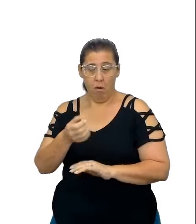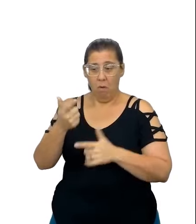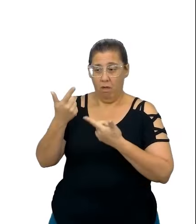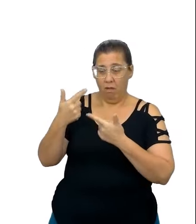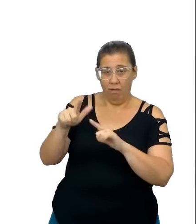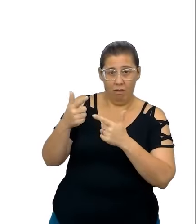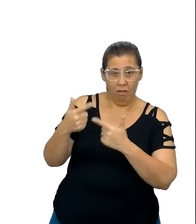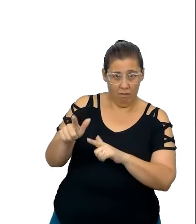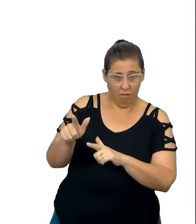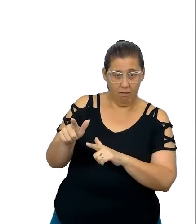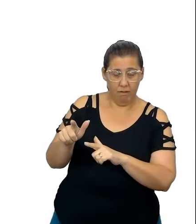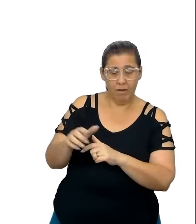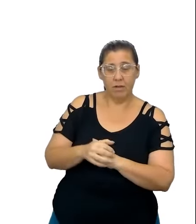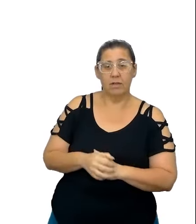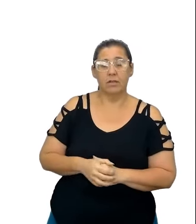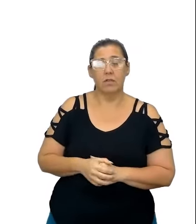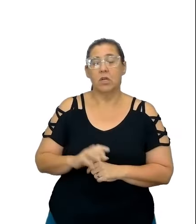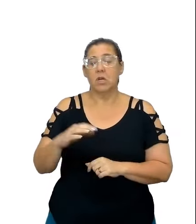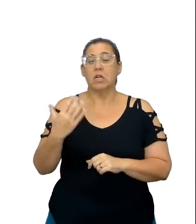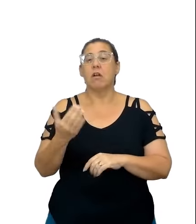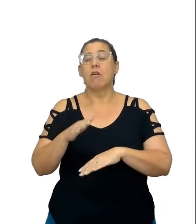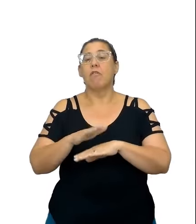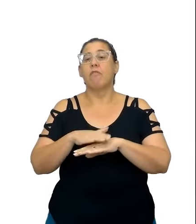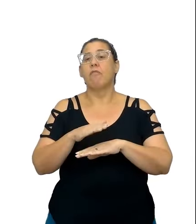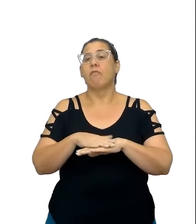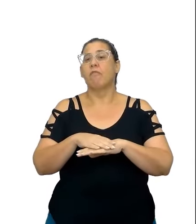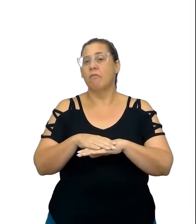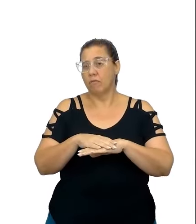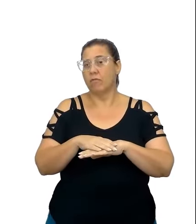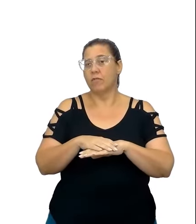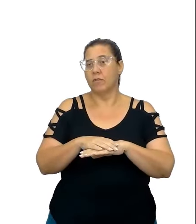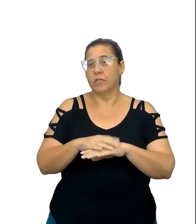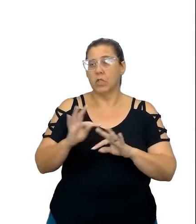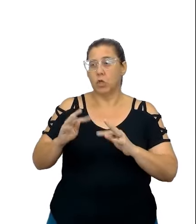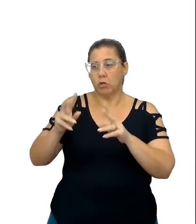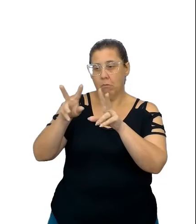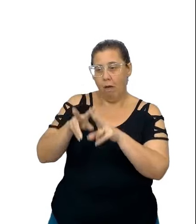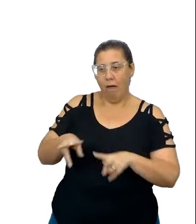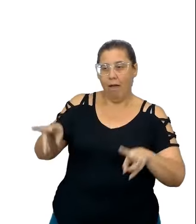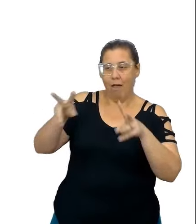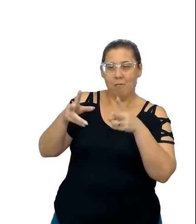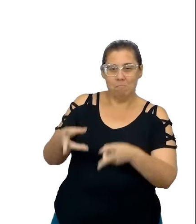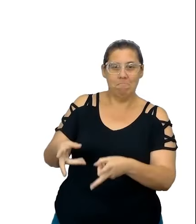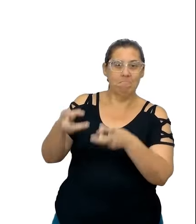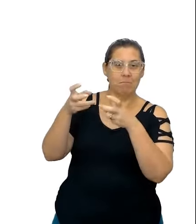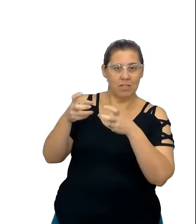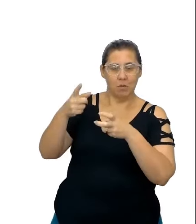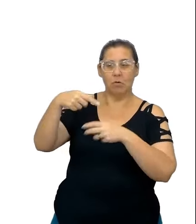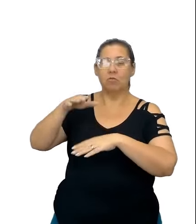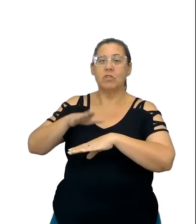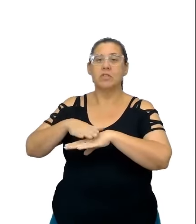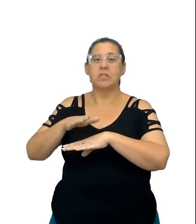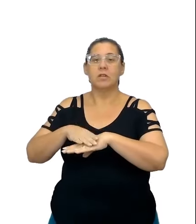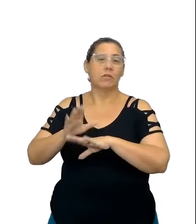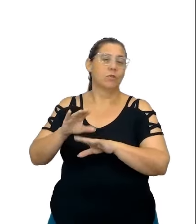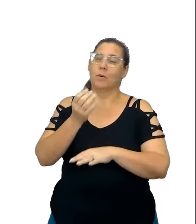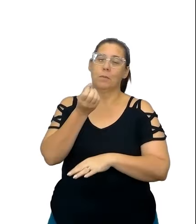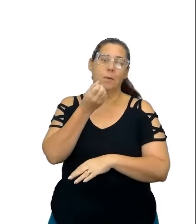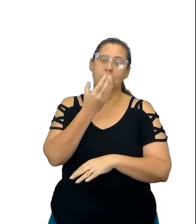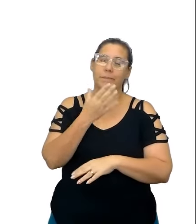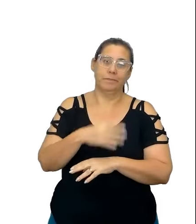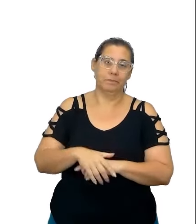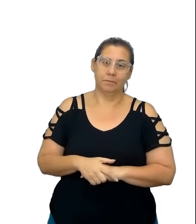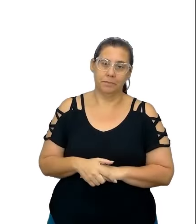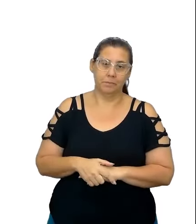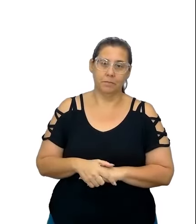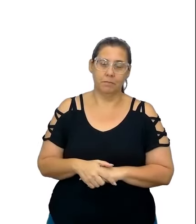aquilo que você quer fazer ser risível para outras pessoas, aquilo não é bom,